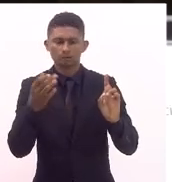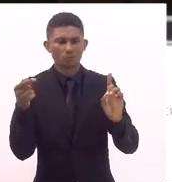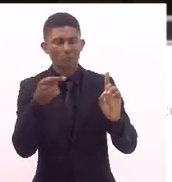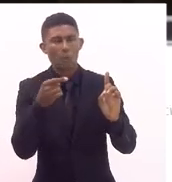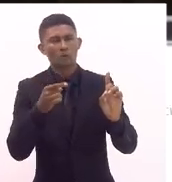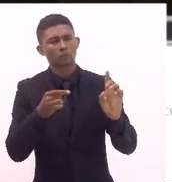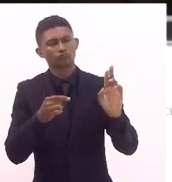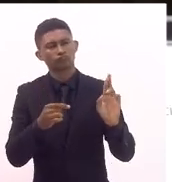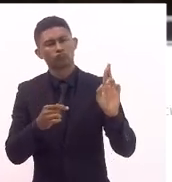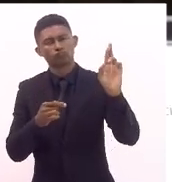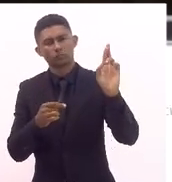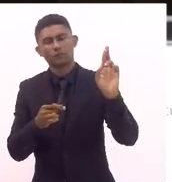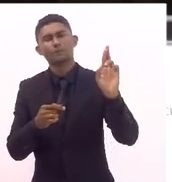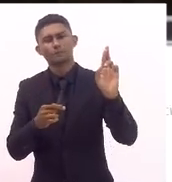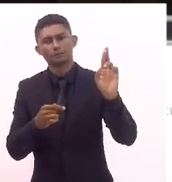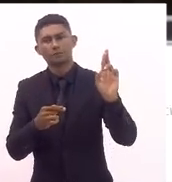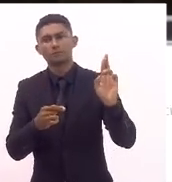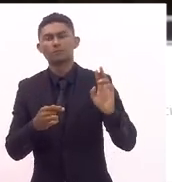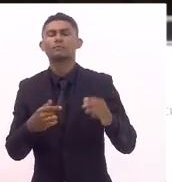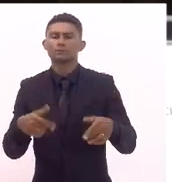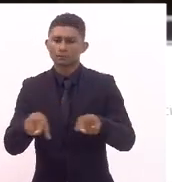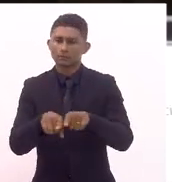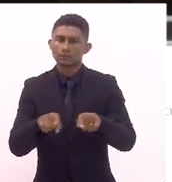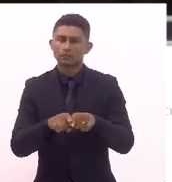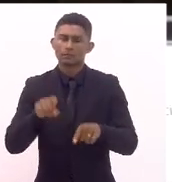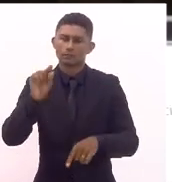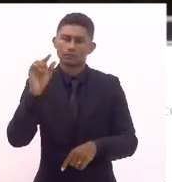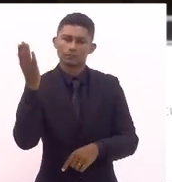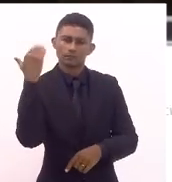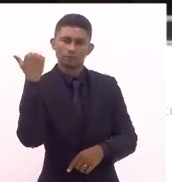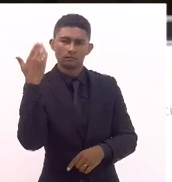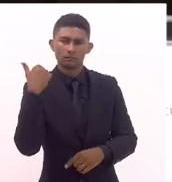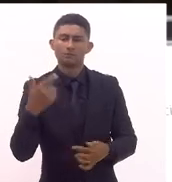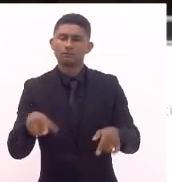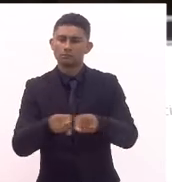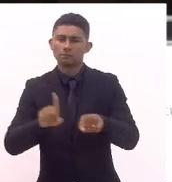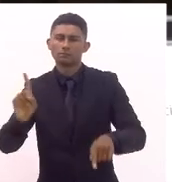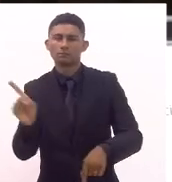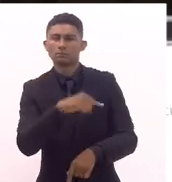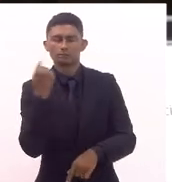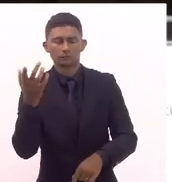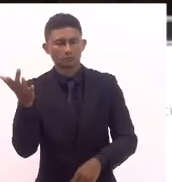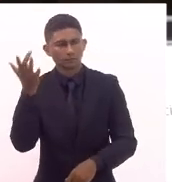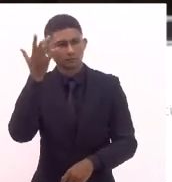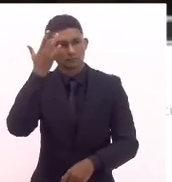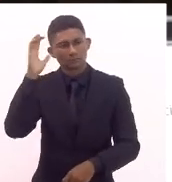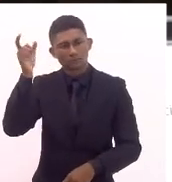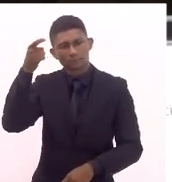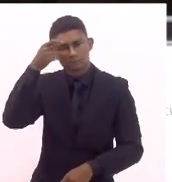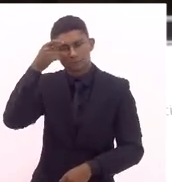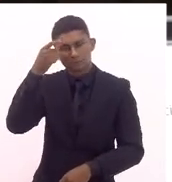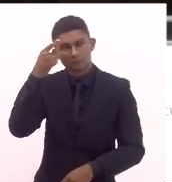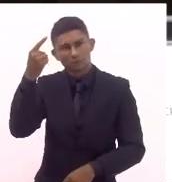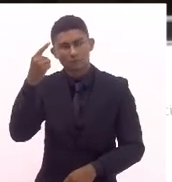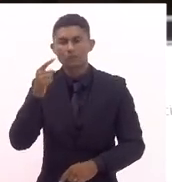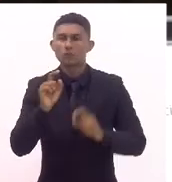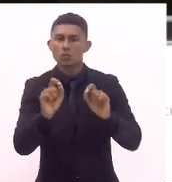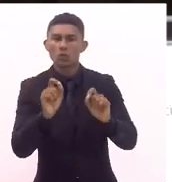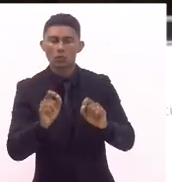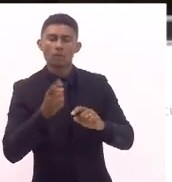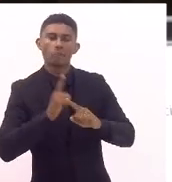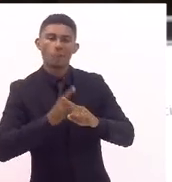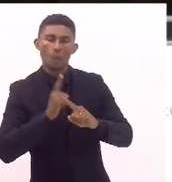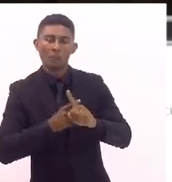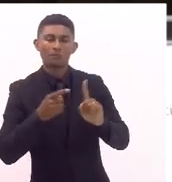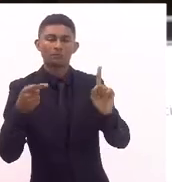farol de esperança e o outro momento mais recente que está na nossas memórias mas é que é conquista a partir de